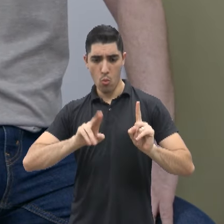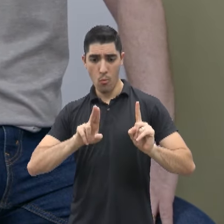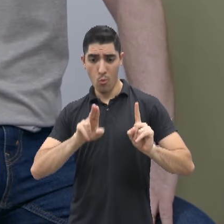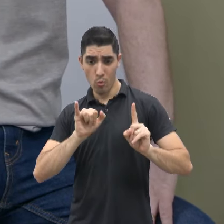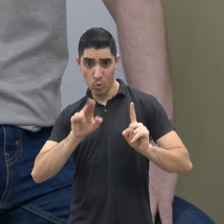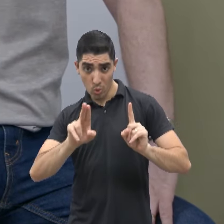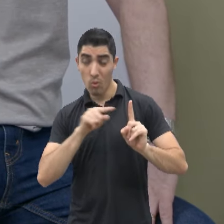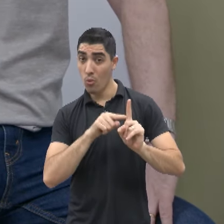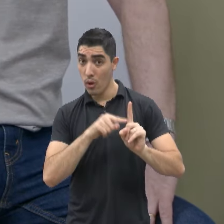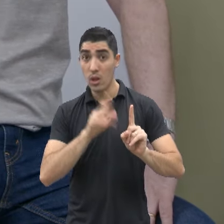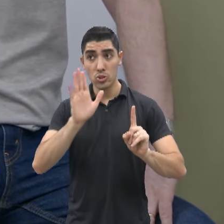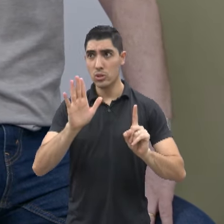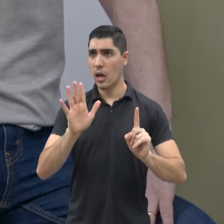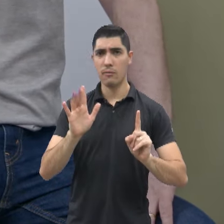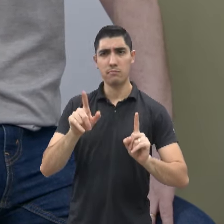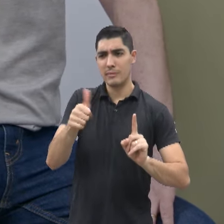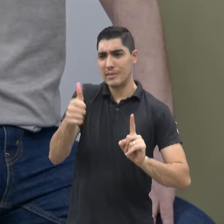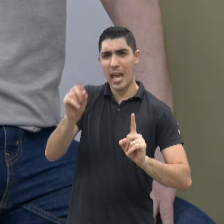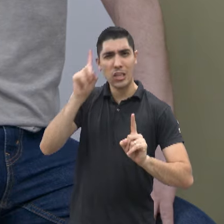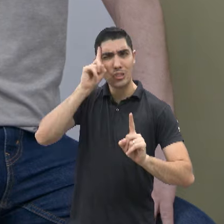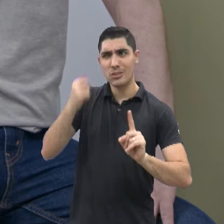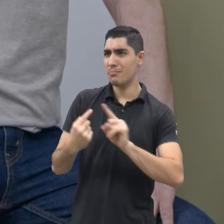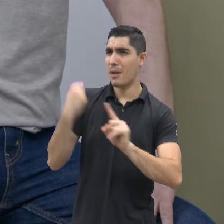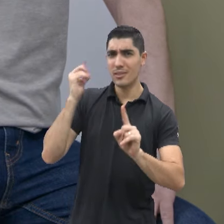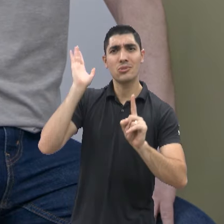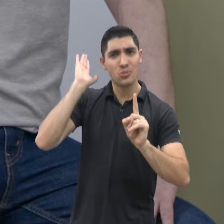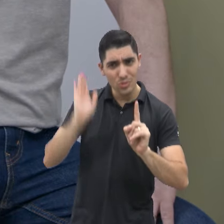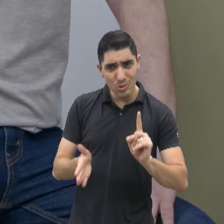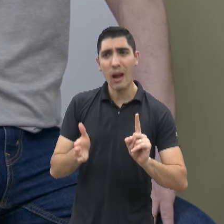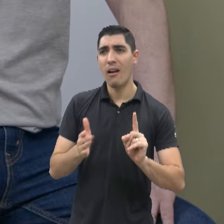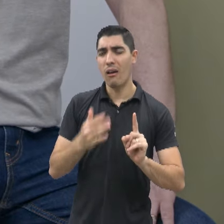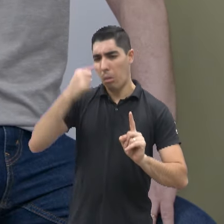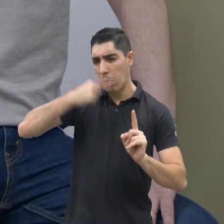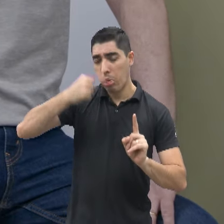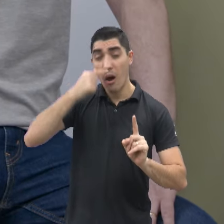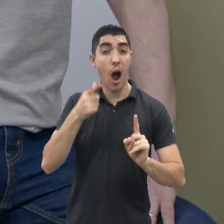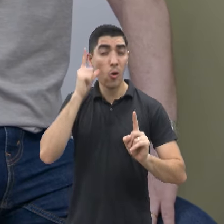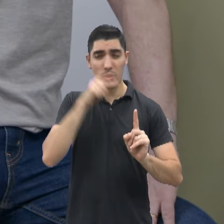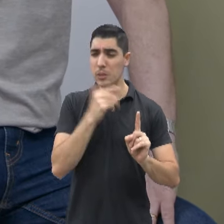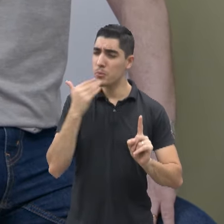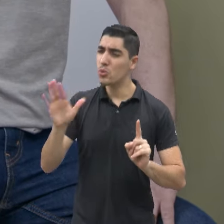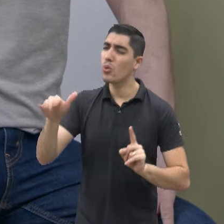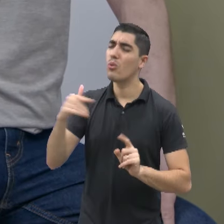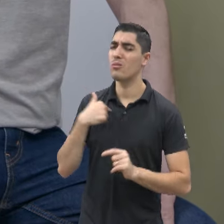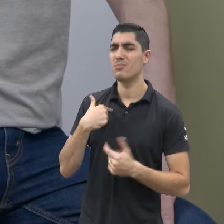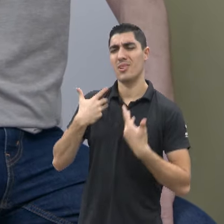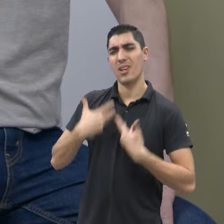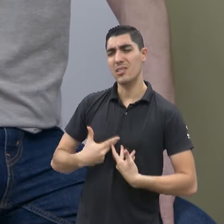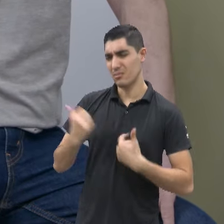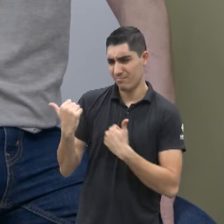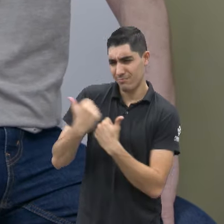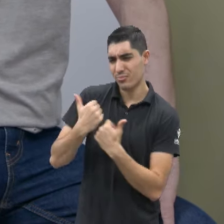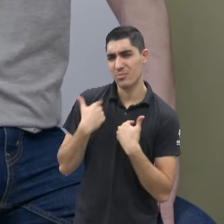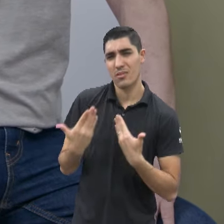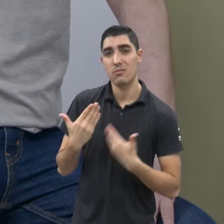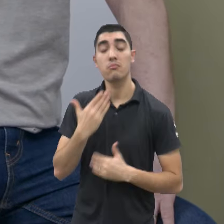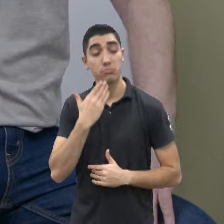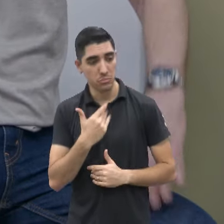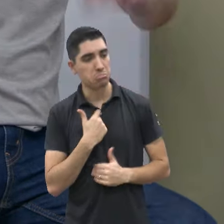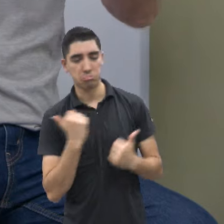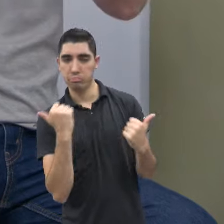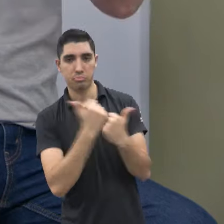do terceiro quarto, sair porque ele não estava se sentindo bem. Né? Então, ele descansou um pouco e depois voltou para o jogo. Então, tem esse problema. O Franco já é um cara que